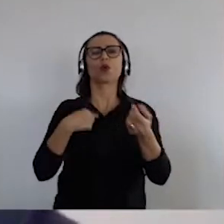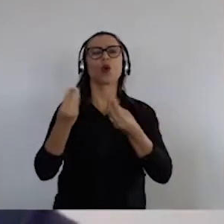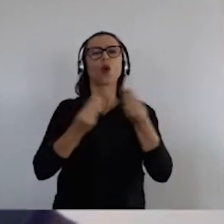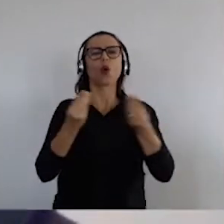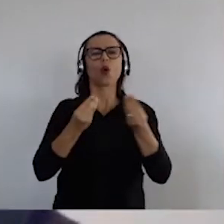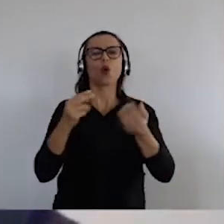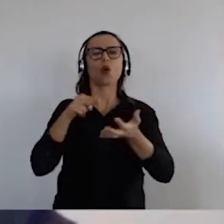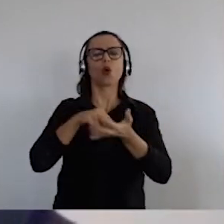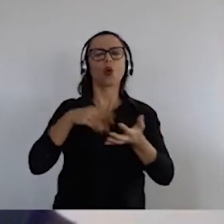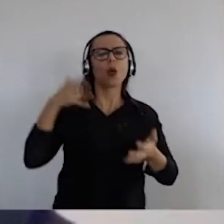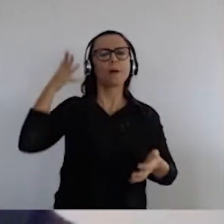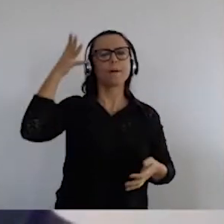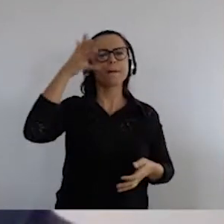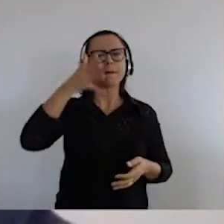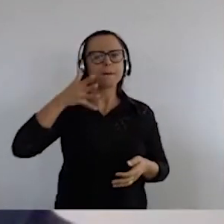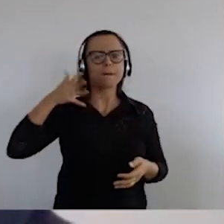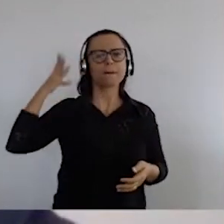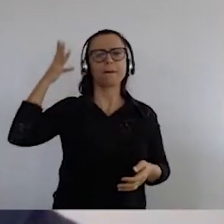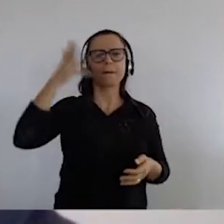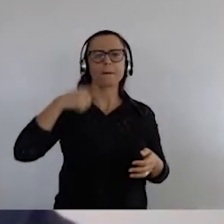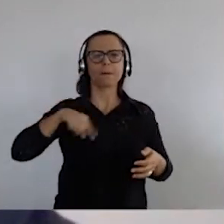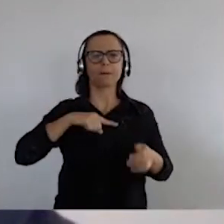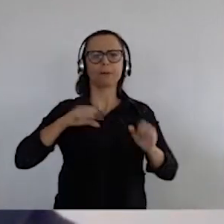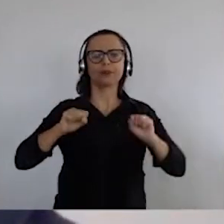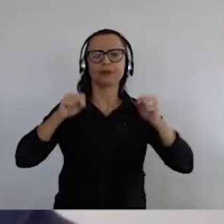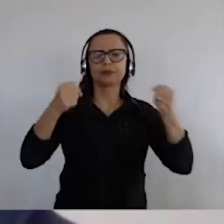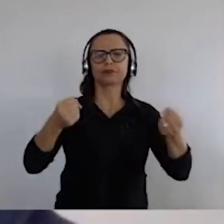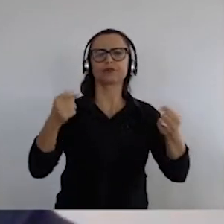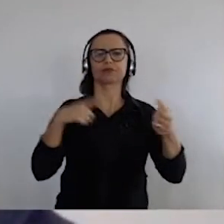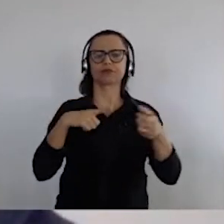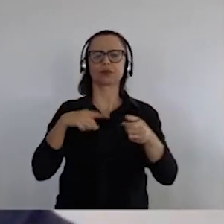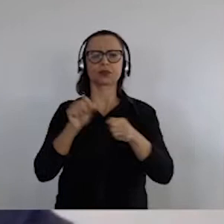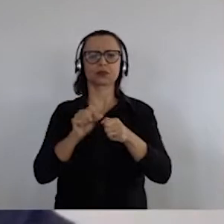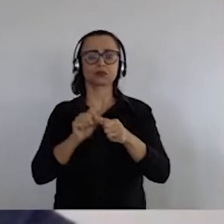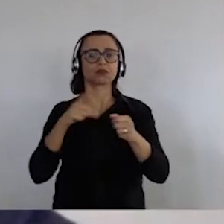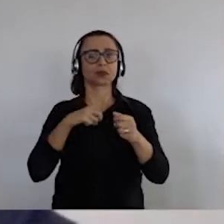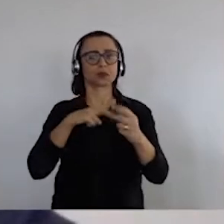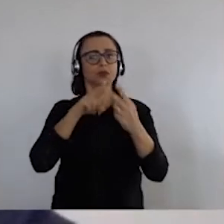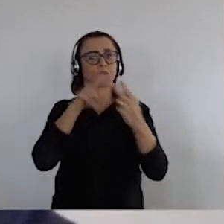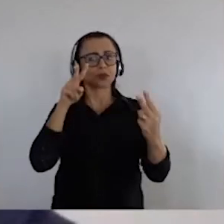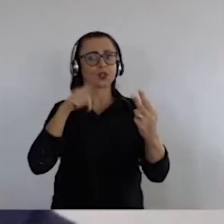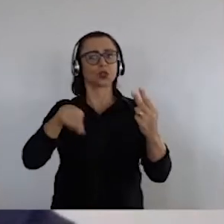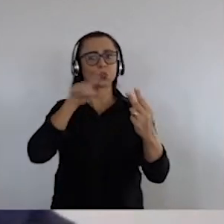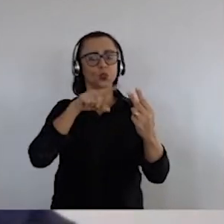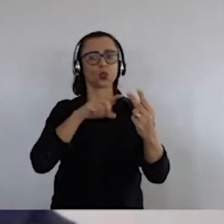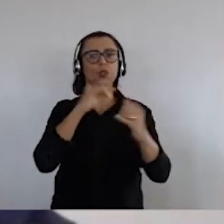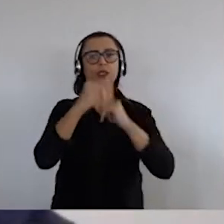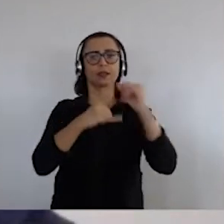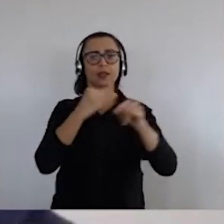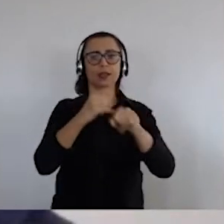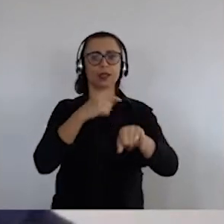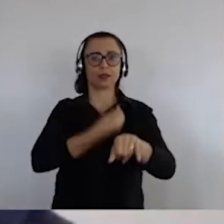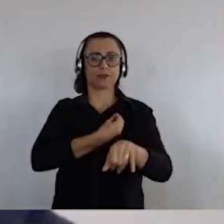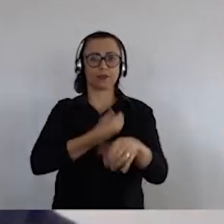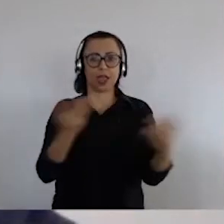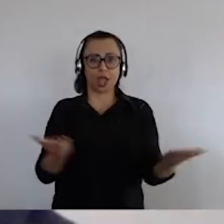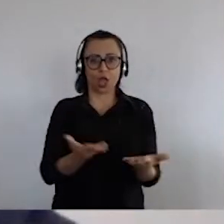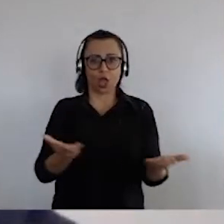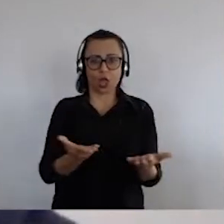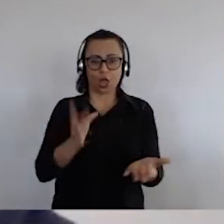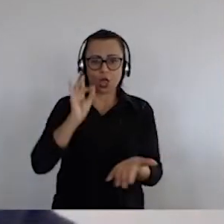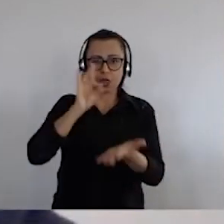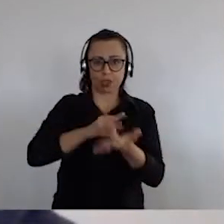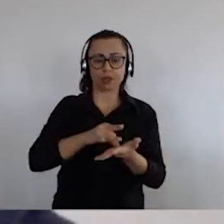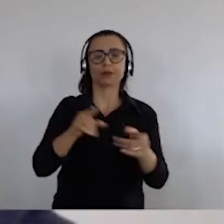orais que defendemos seja realizada virtualmente em tempo real pela advocacia. E